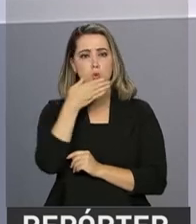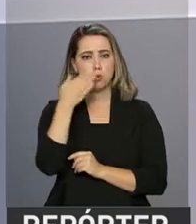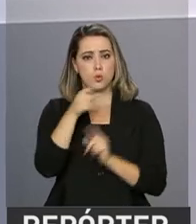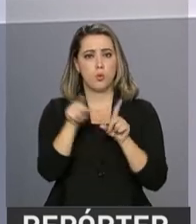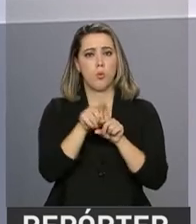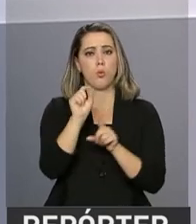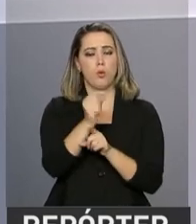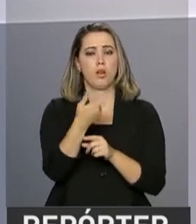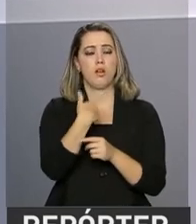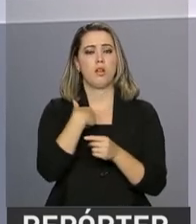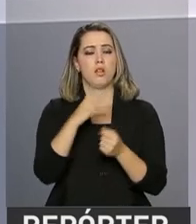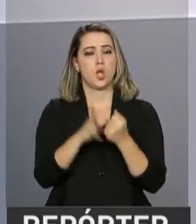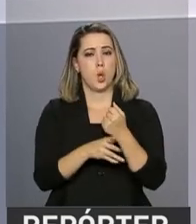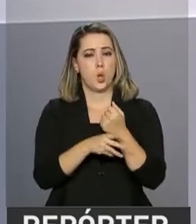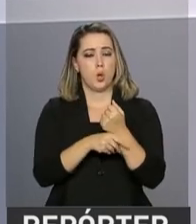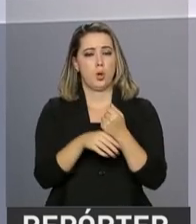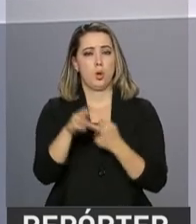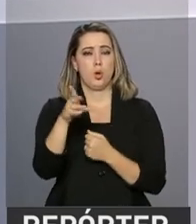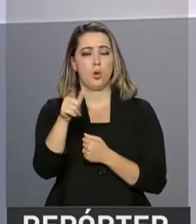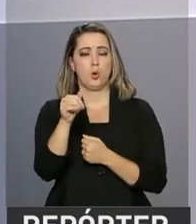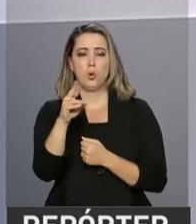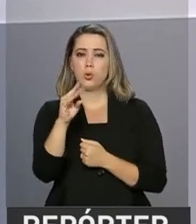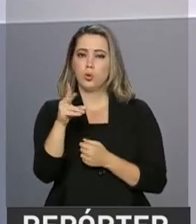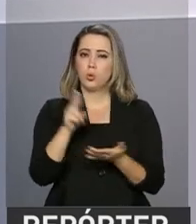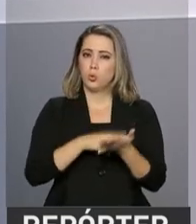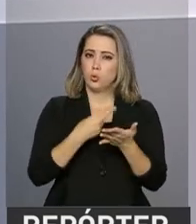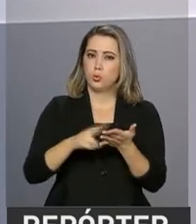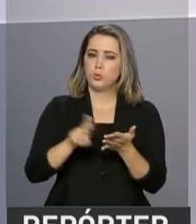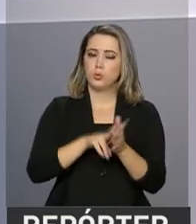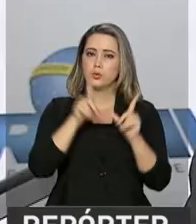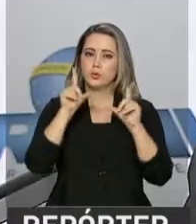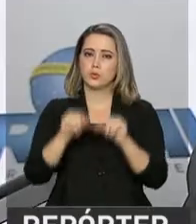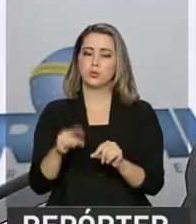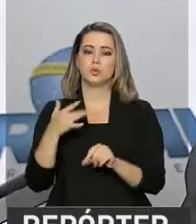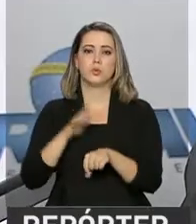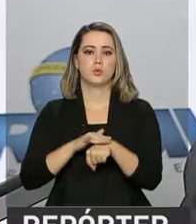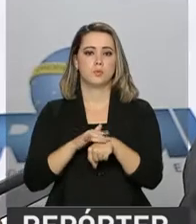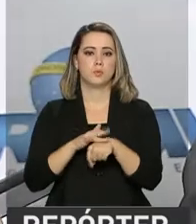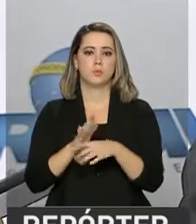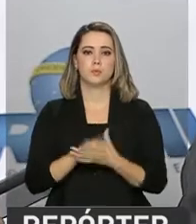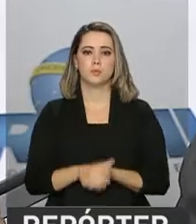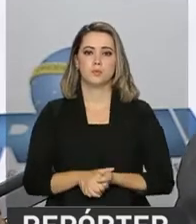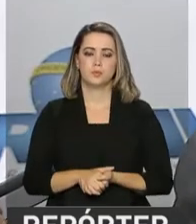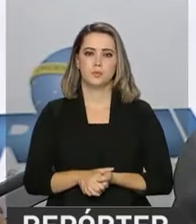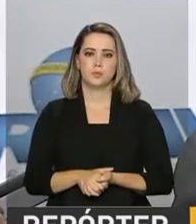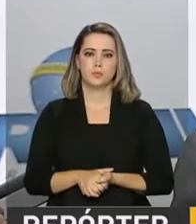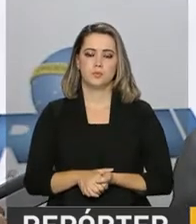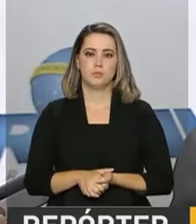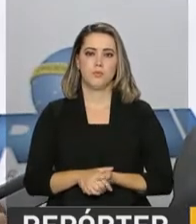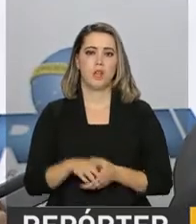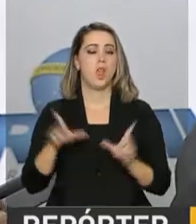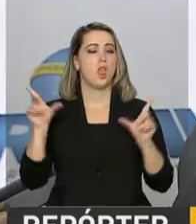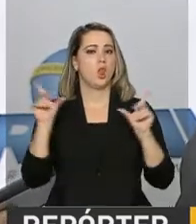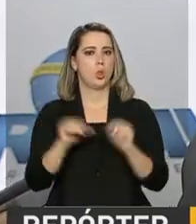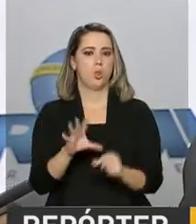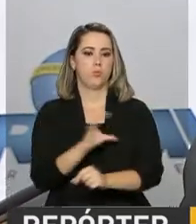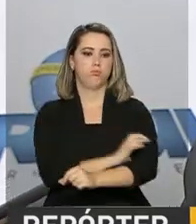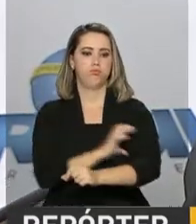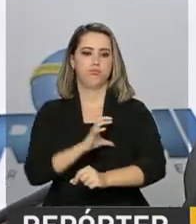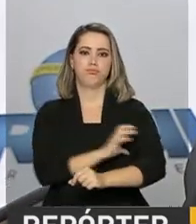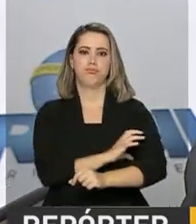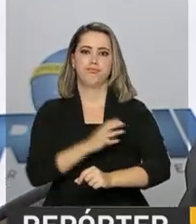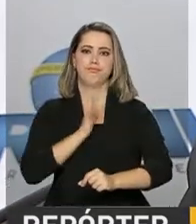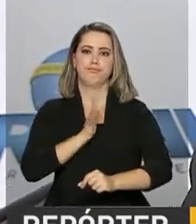processados reduz os riscos de doenças e reduzir